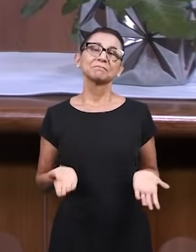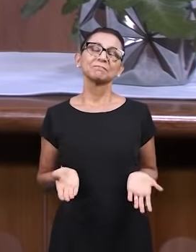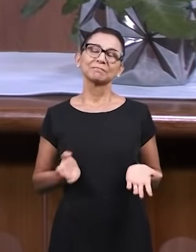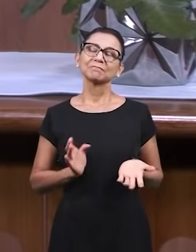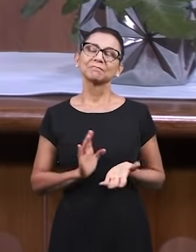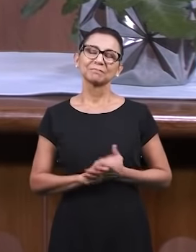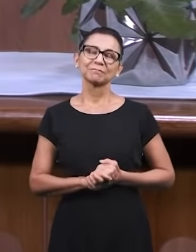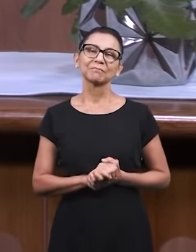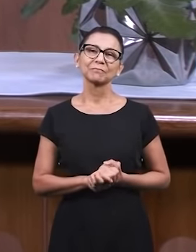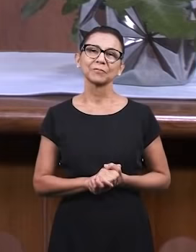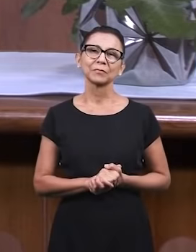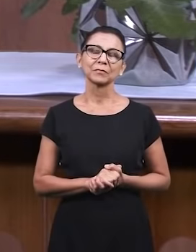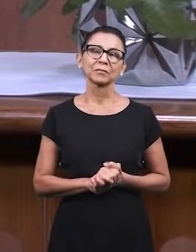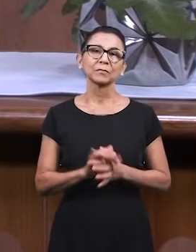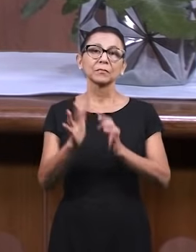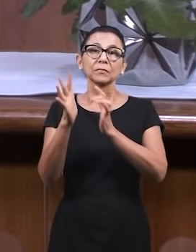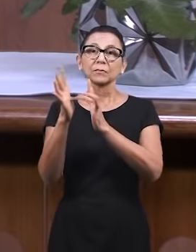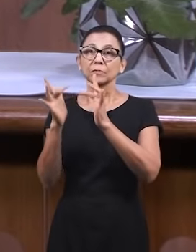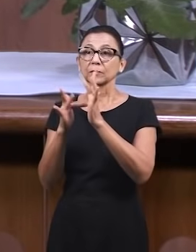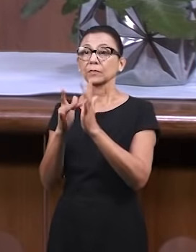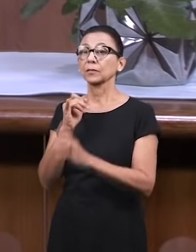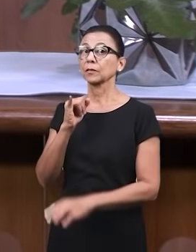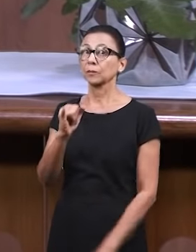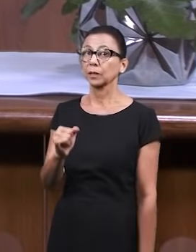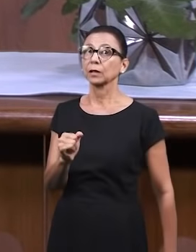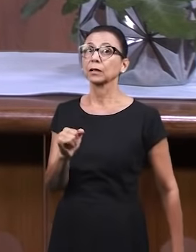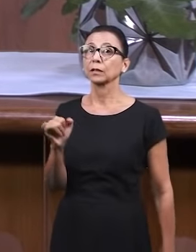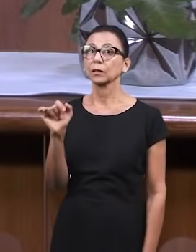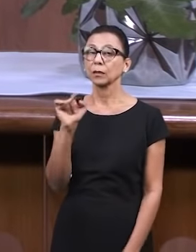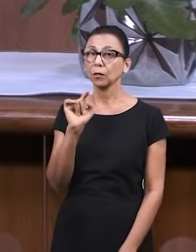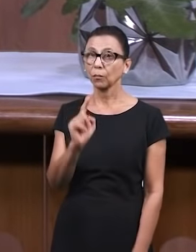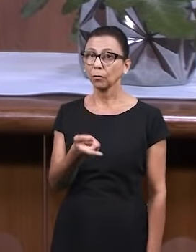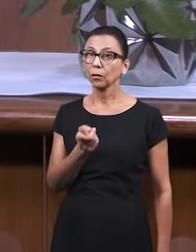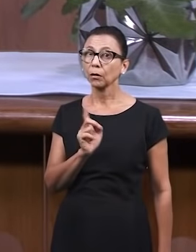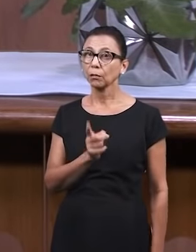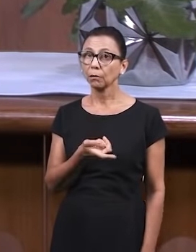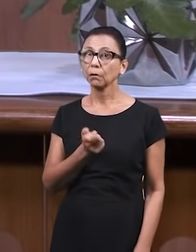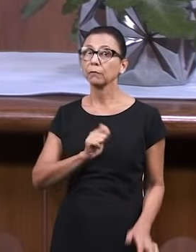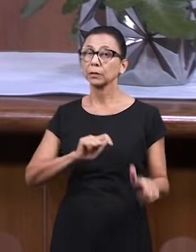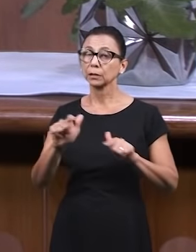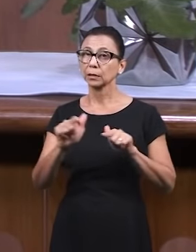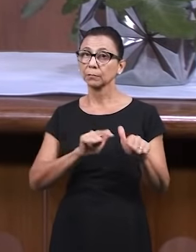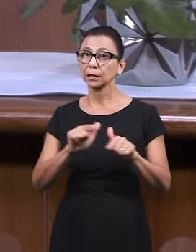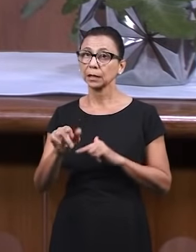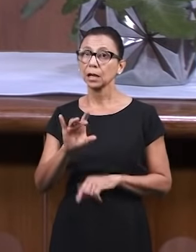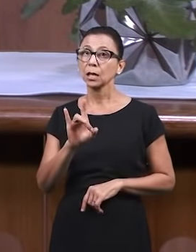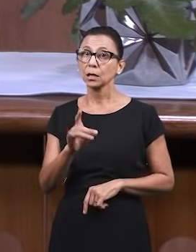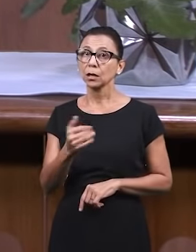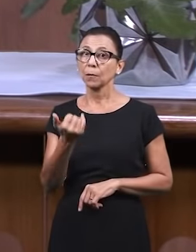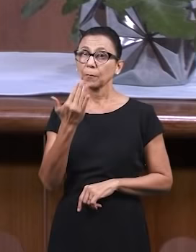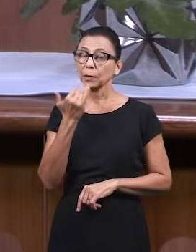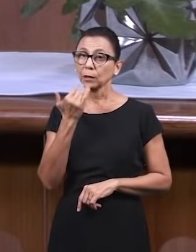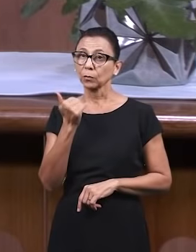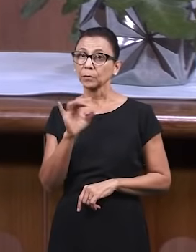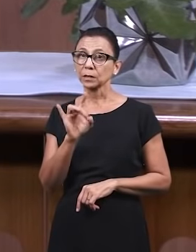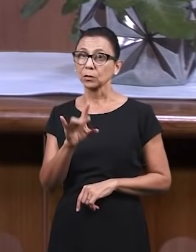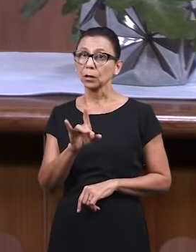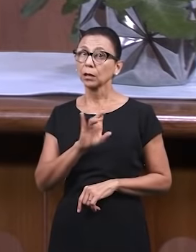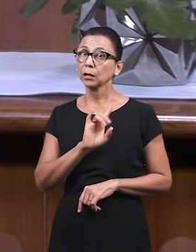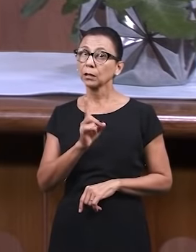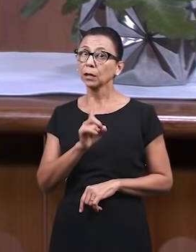aquela multidão. E o Senhor Jesus vai dar uma palavra: trabalhai não pela comida que perece, mas